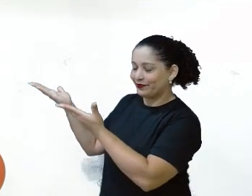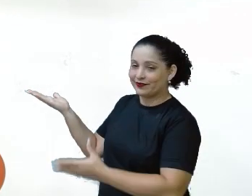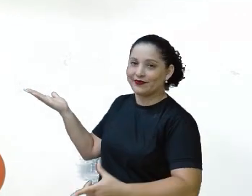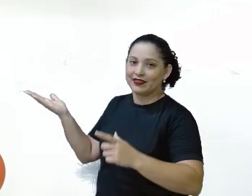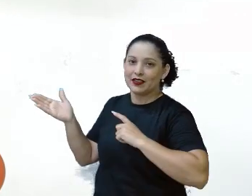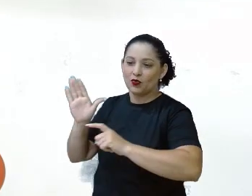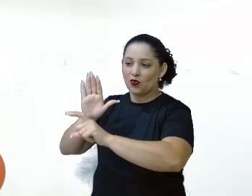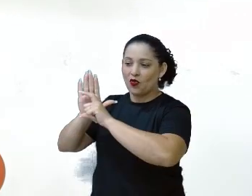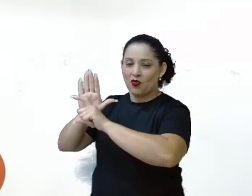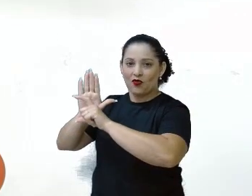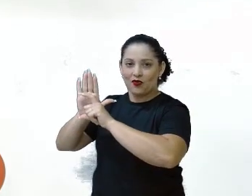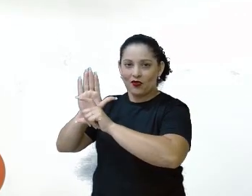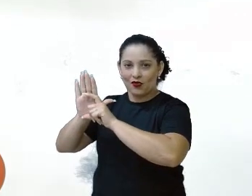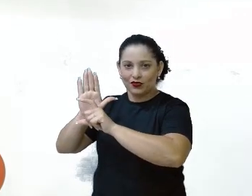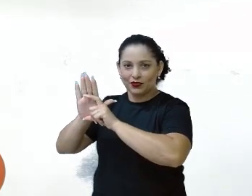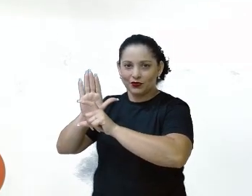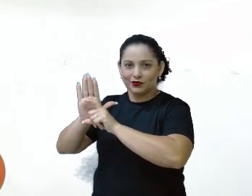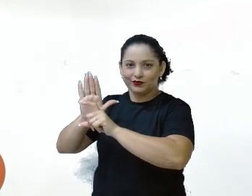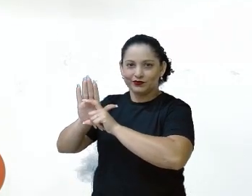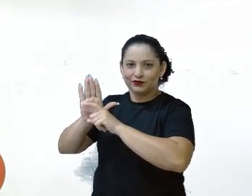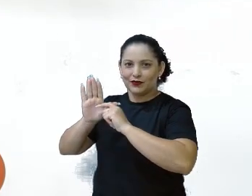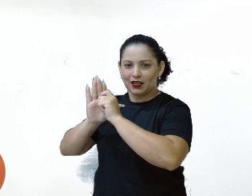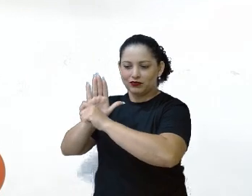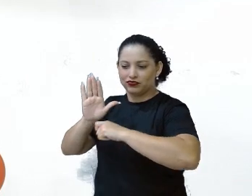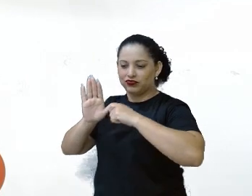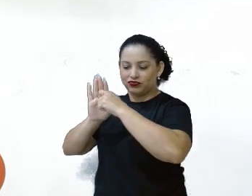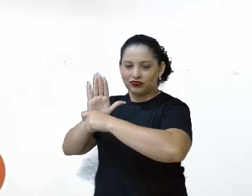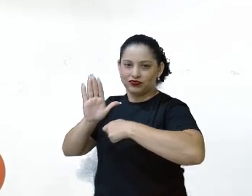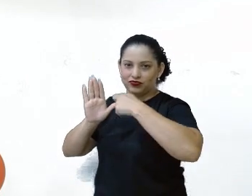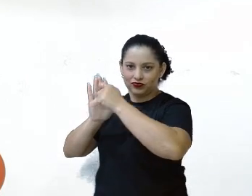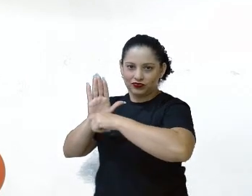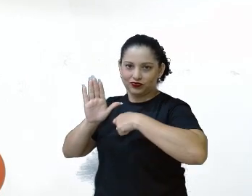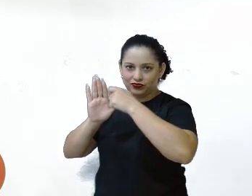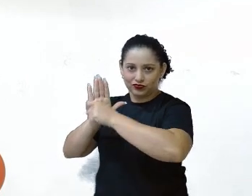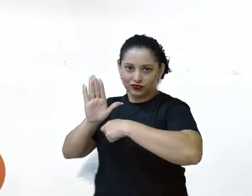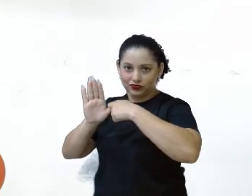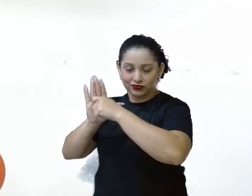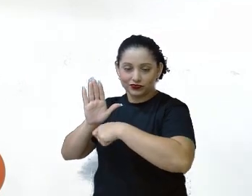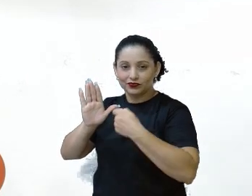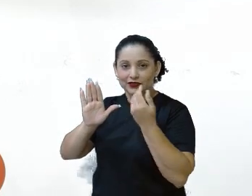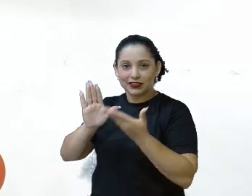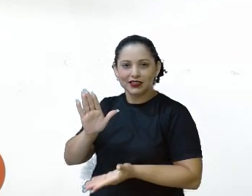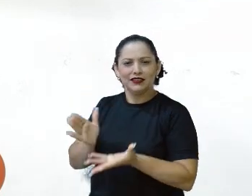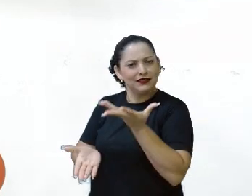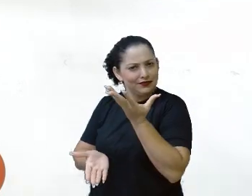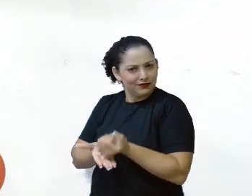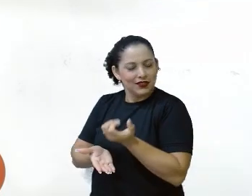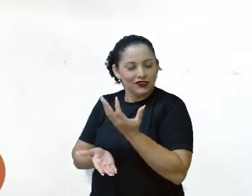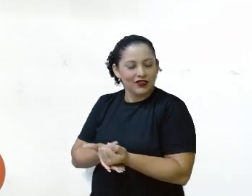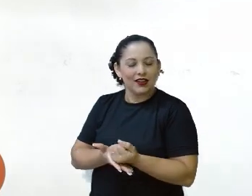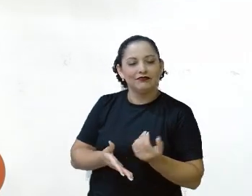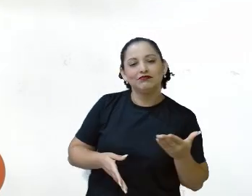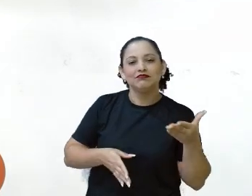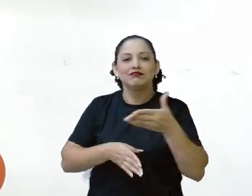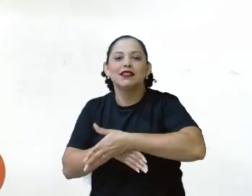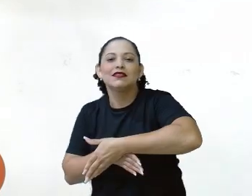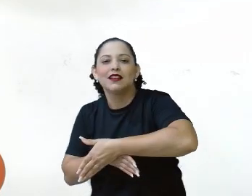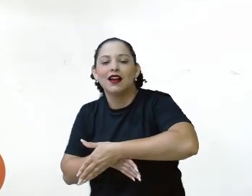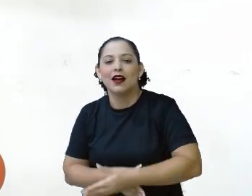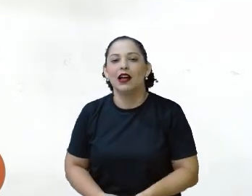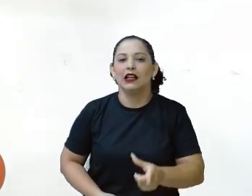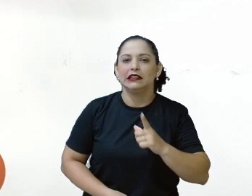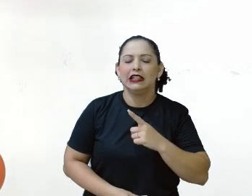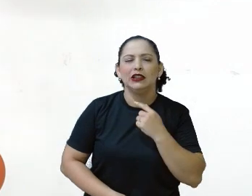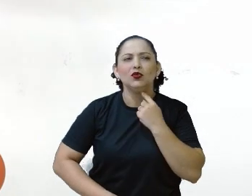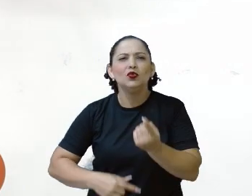na sua telinha e já começa a interagir comigo. Isso, manda teu recado, manda tua dúvida, que se